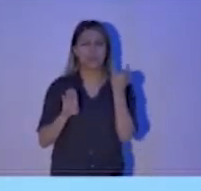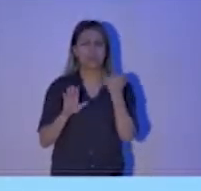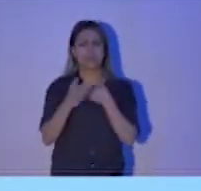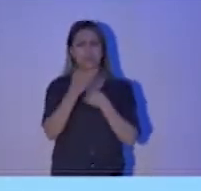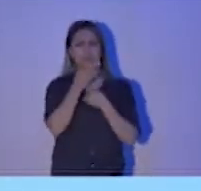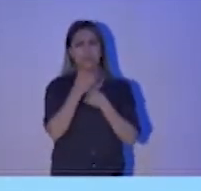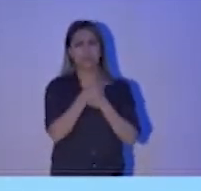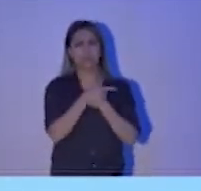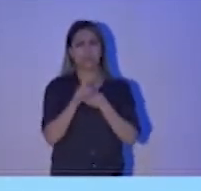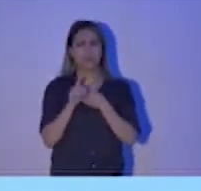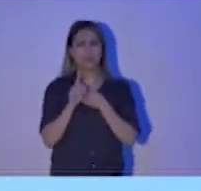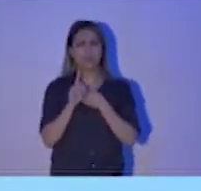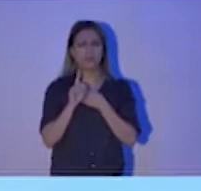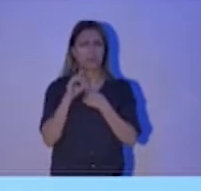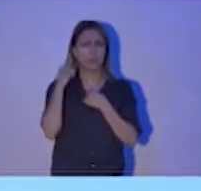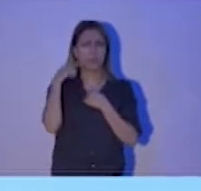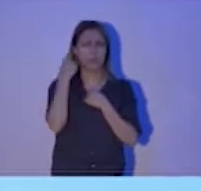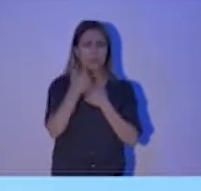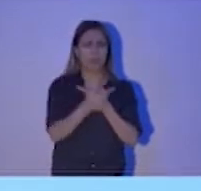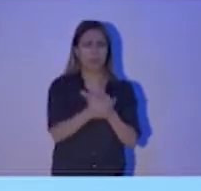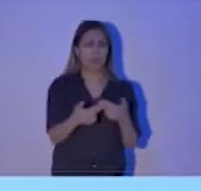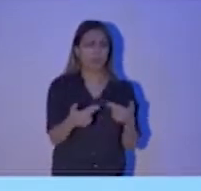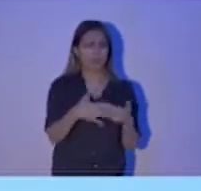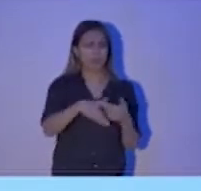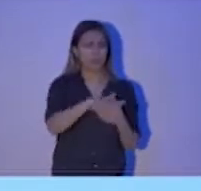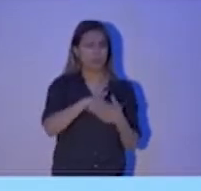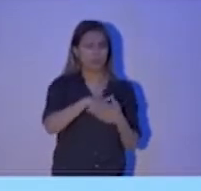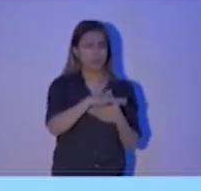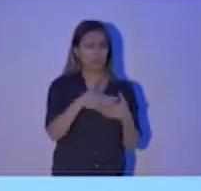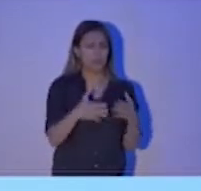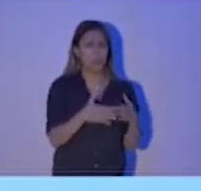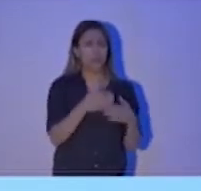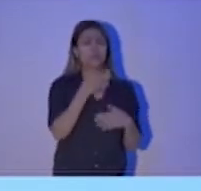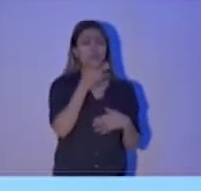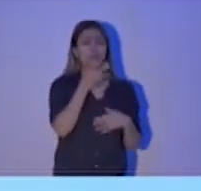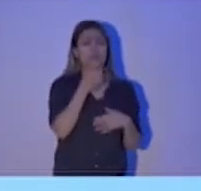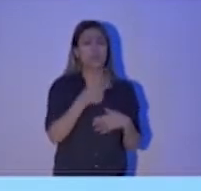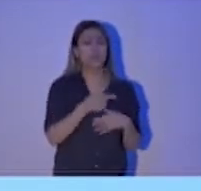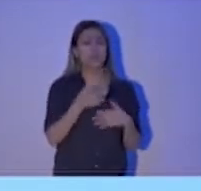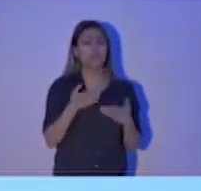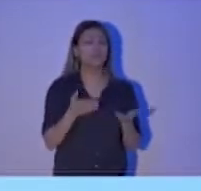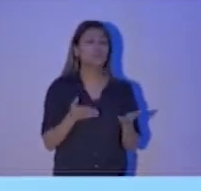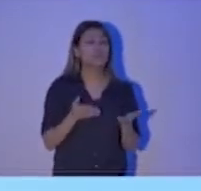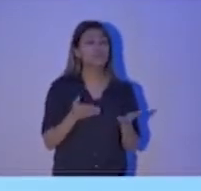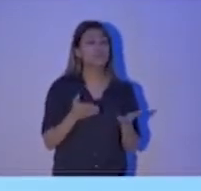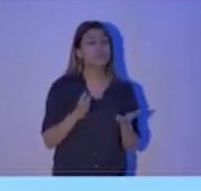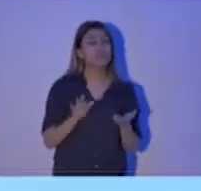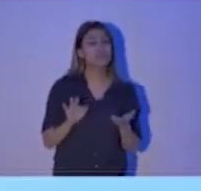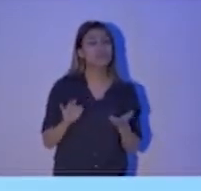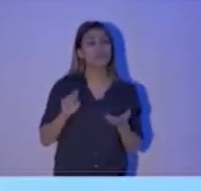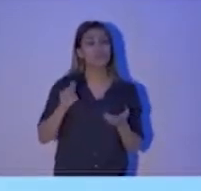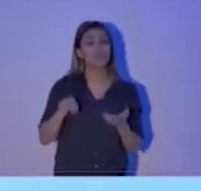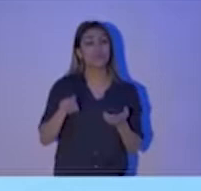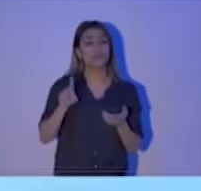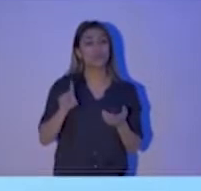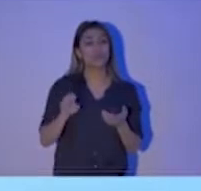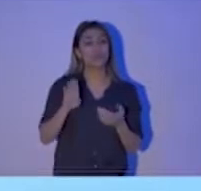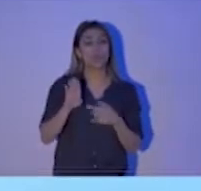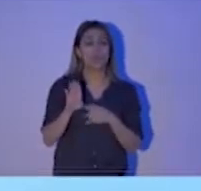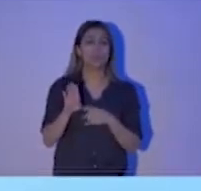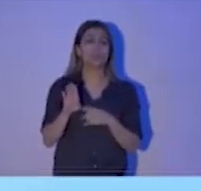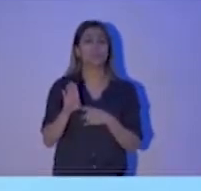a mais votada disparada que eu já vi aqui no nosso aplicativo. Então, como é que as diferentes instituições aqui